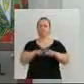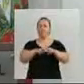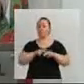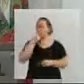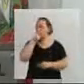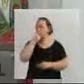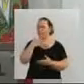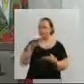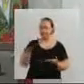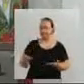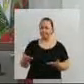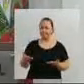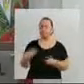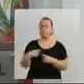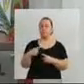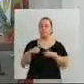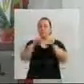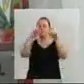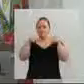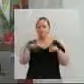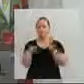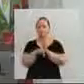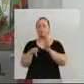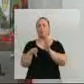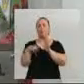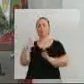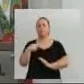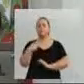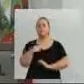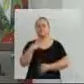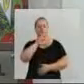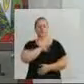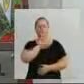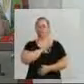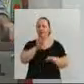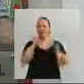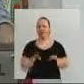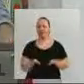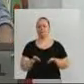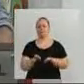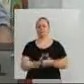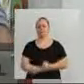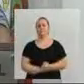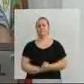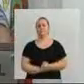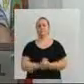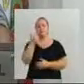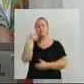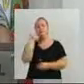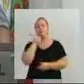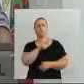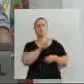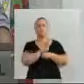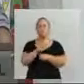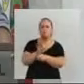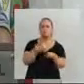servidores, que são a peça e a mola fundamental de atuação do nosso governo no atendimento e na busca de soluções às